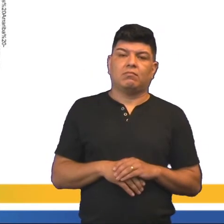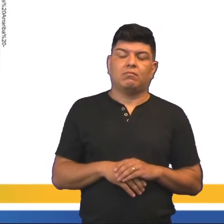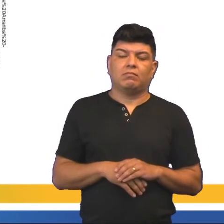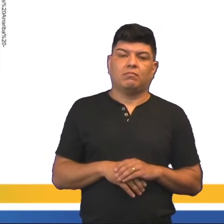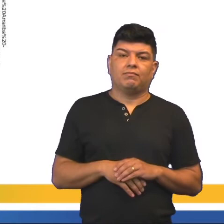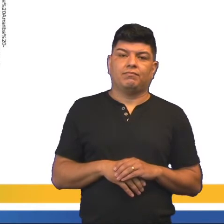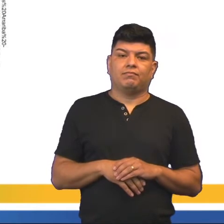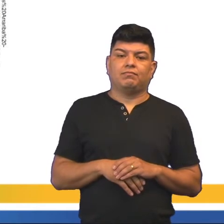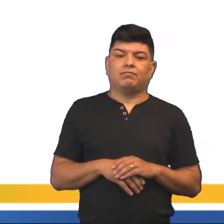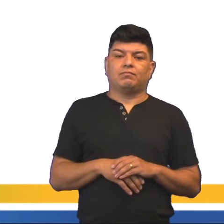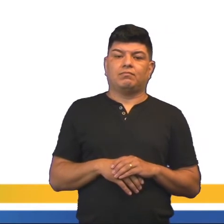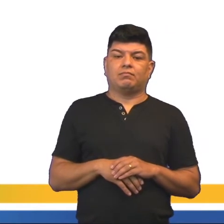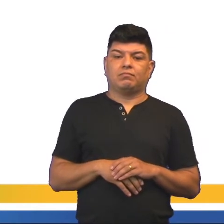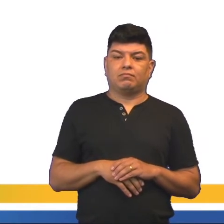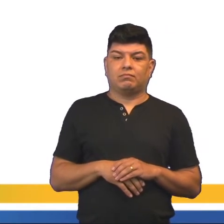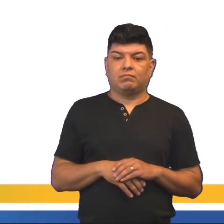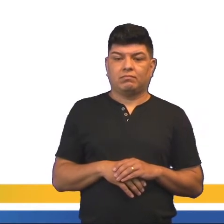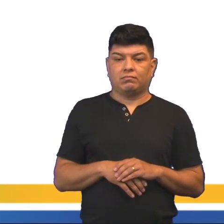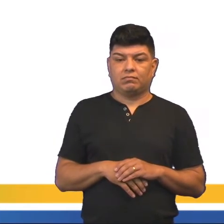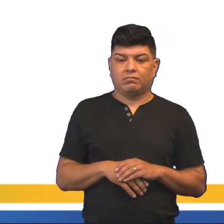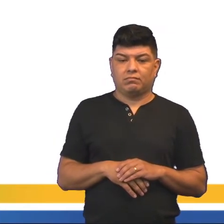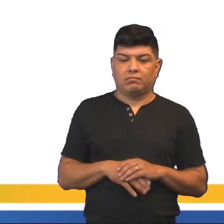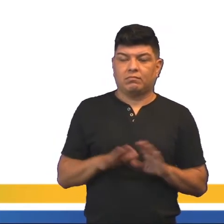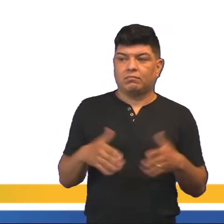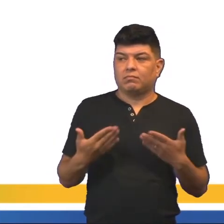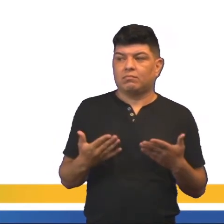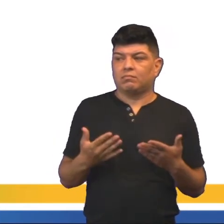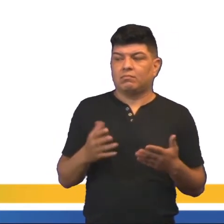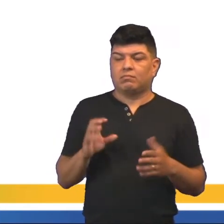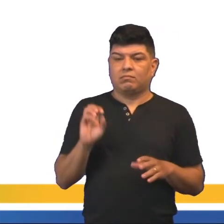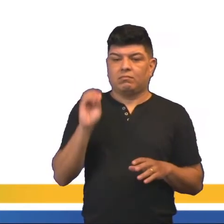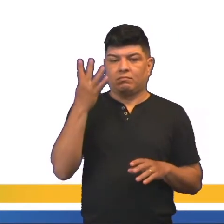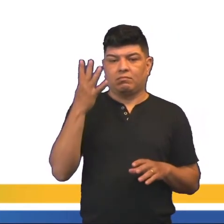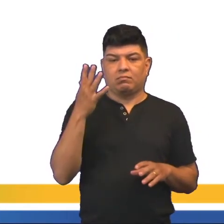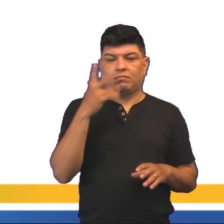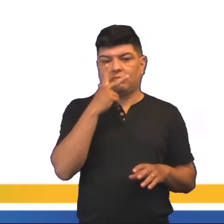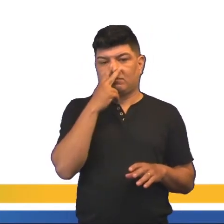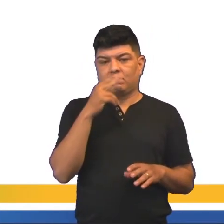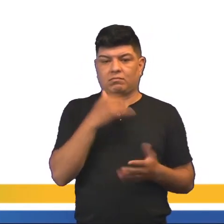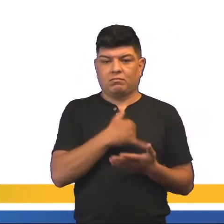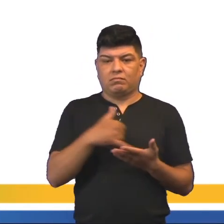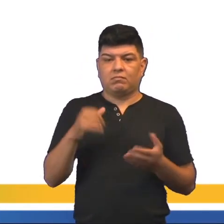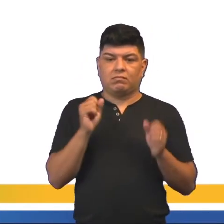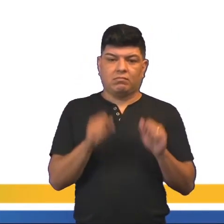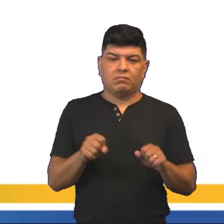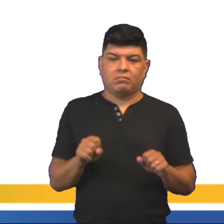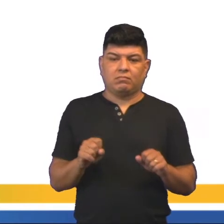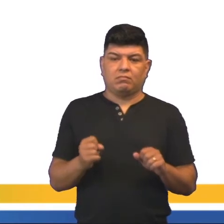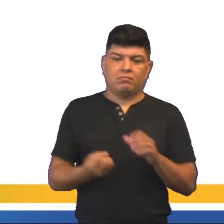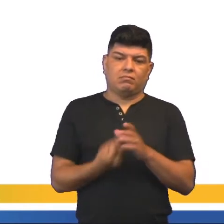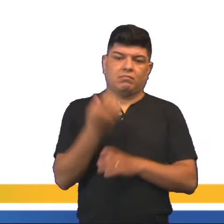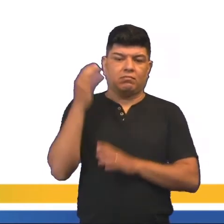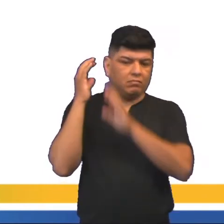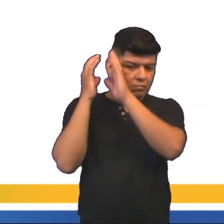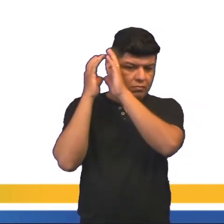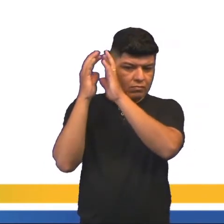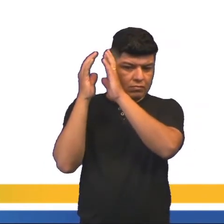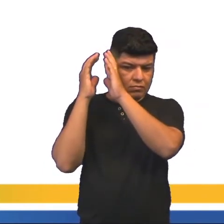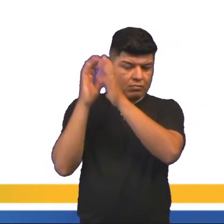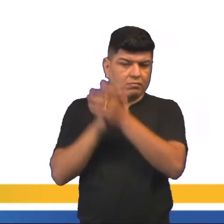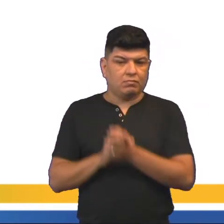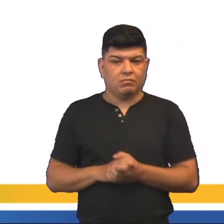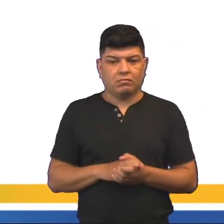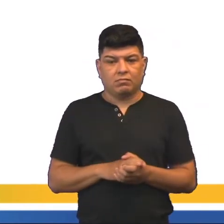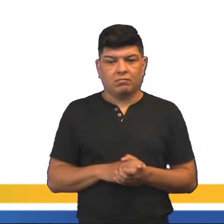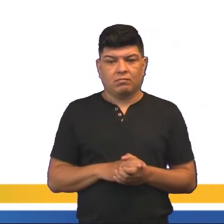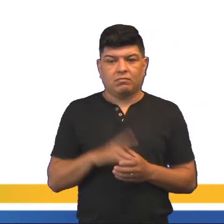normal. E quais são os efeitos aí também que essas drogas podem produzir no cérebro? À